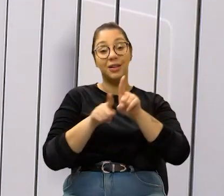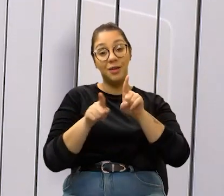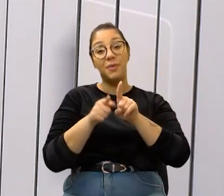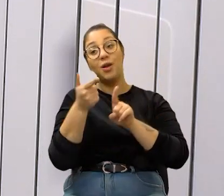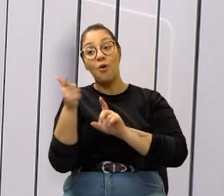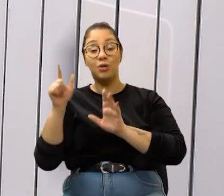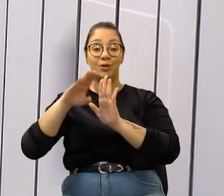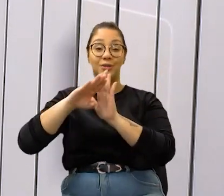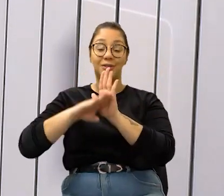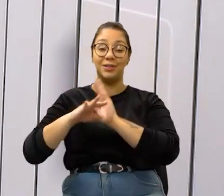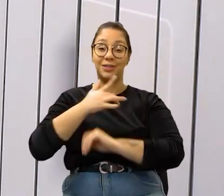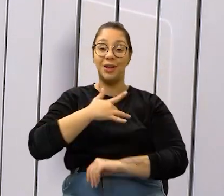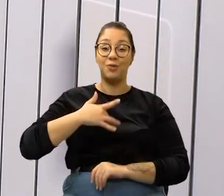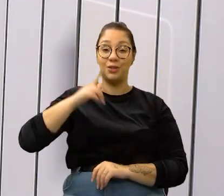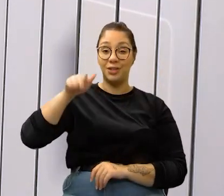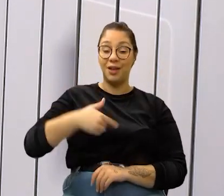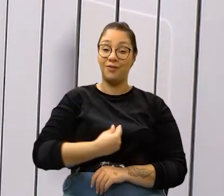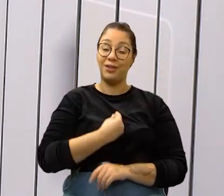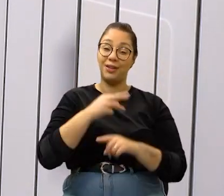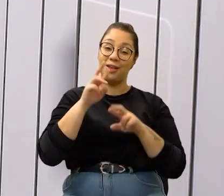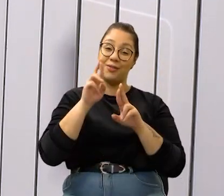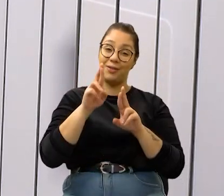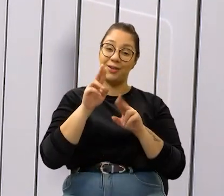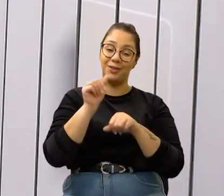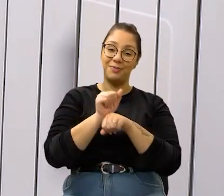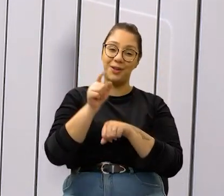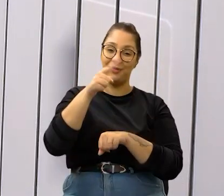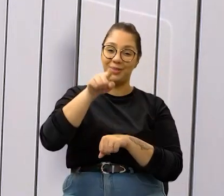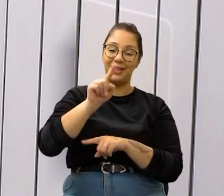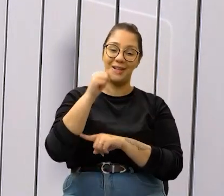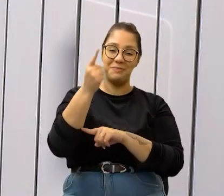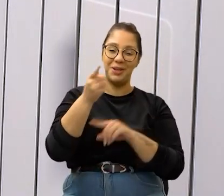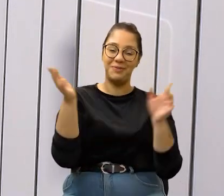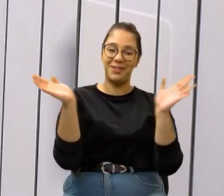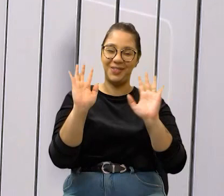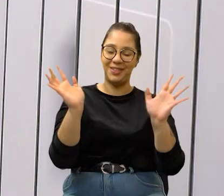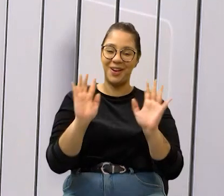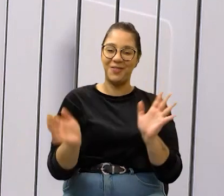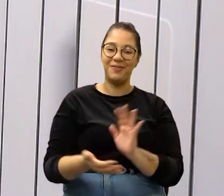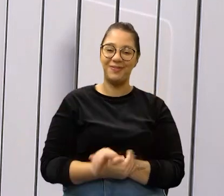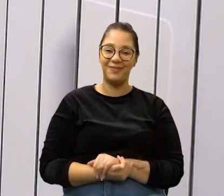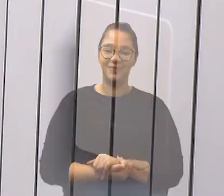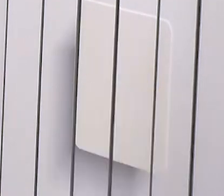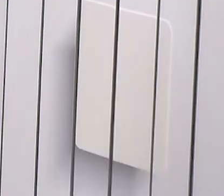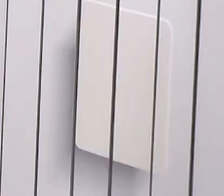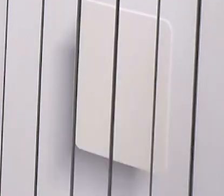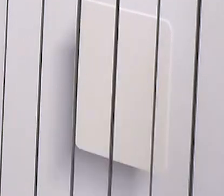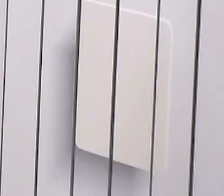edições do Saúde é Vida. E eu espero vocês na próxima. Até mais. Tchau, tchau.